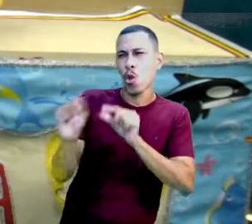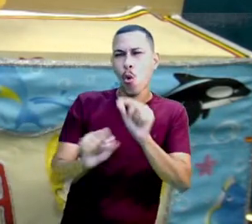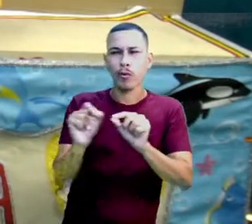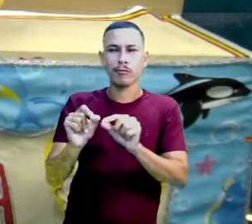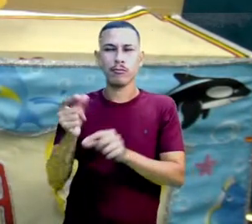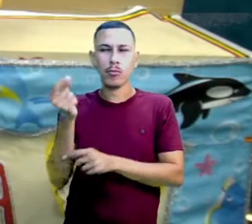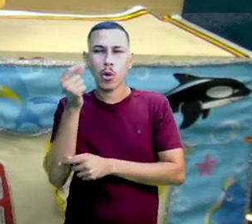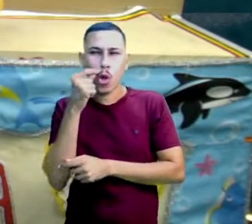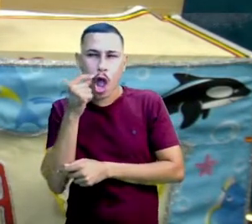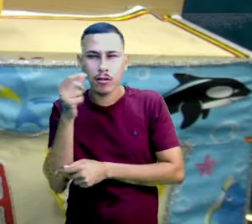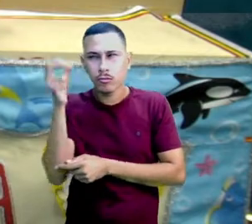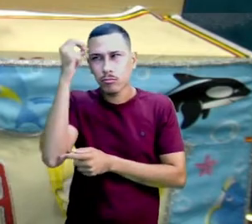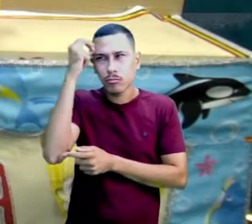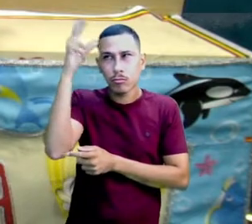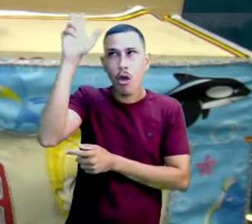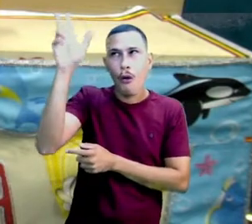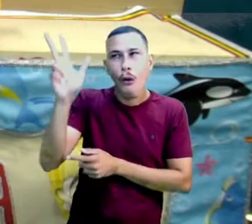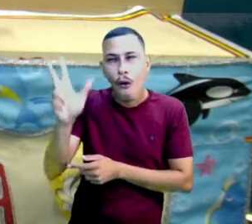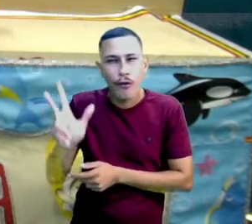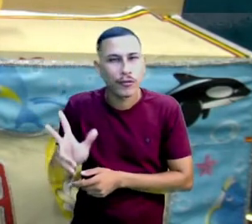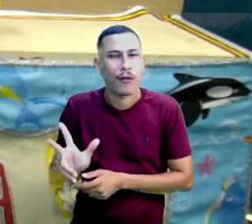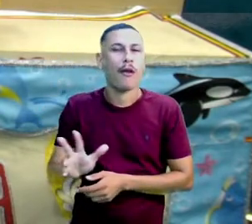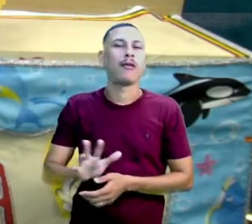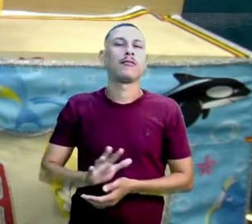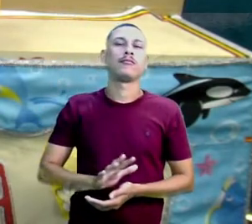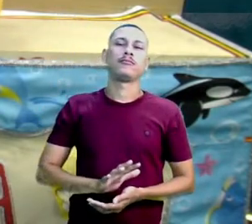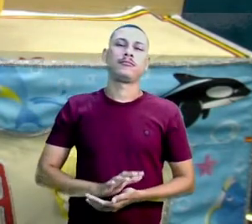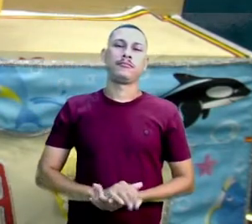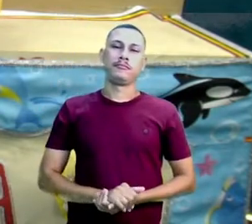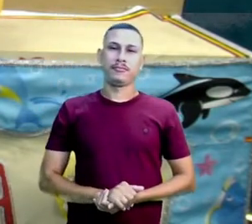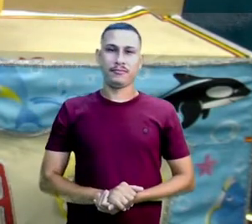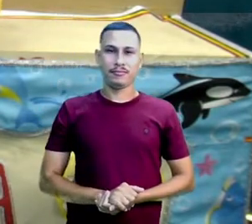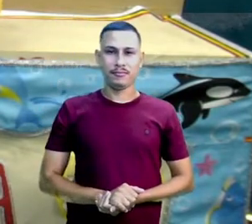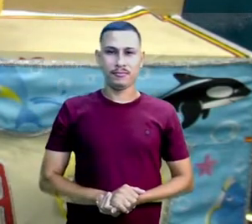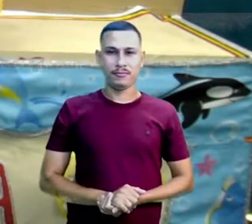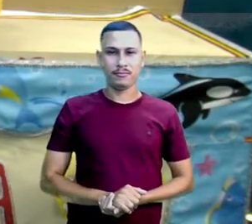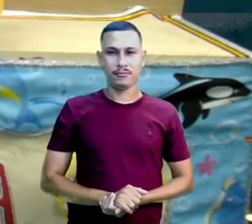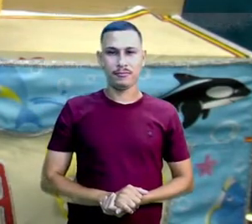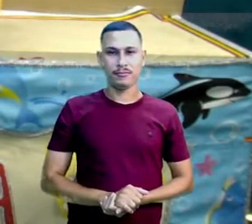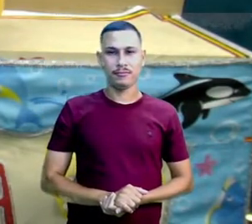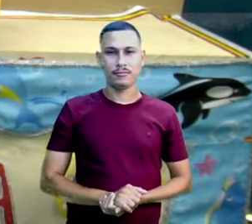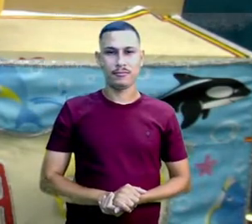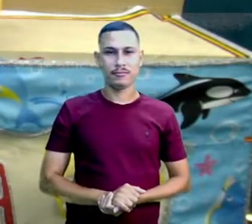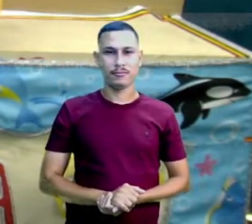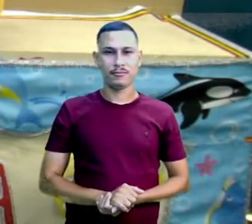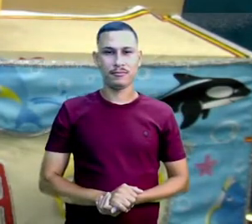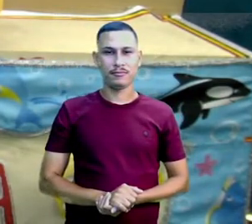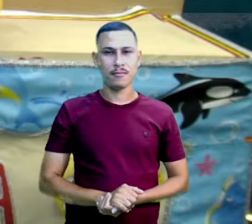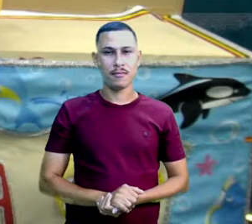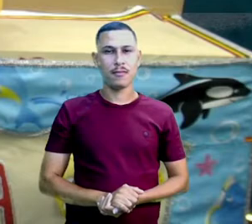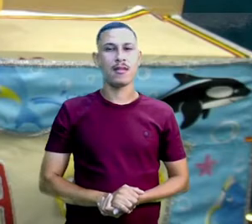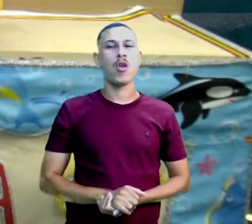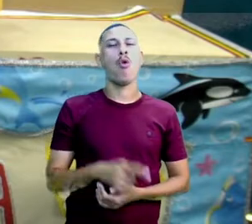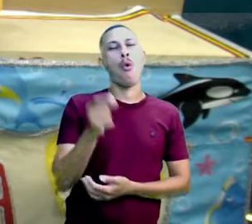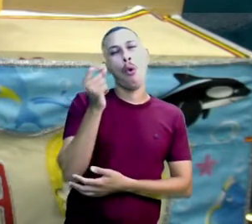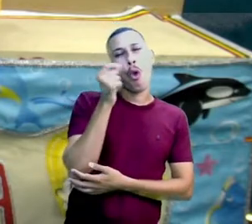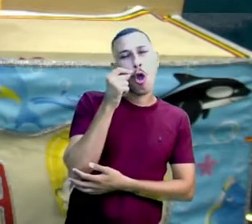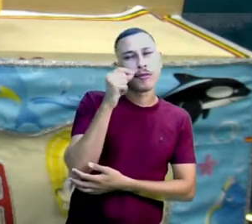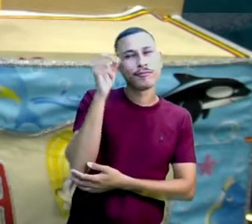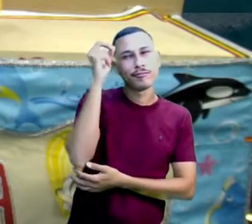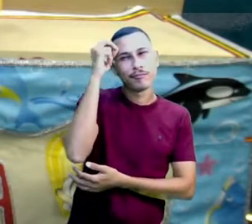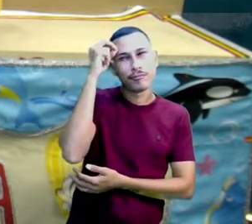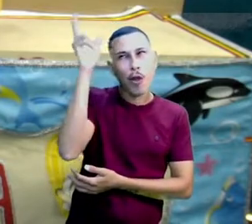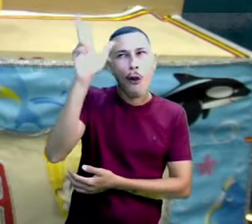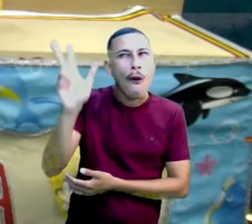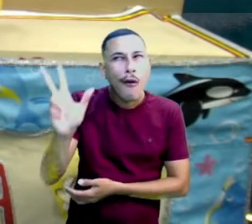ideia, leiturinha. Nem comeu. Espera pra tu ver o que vai acontecer, leiturinha. Teve uma ideia.